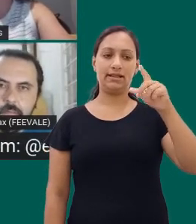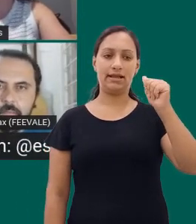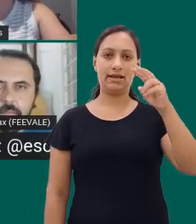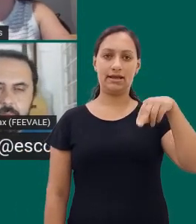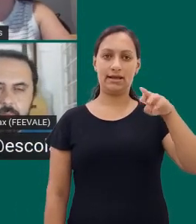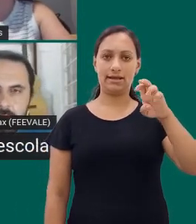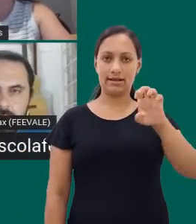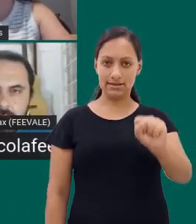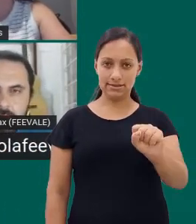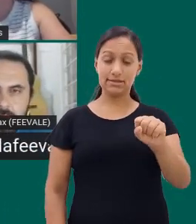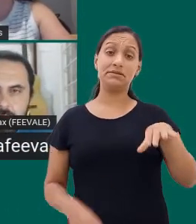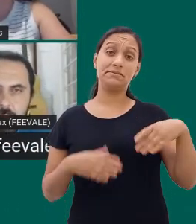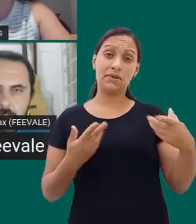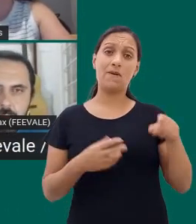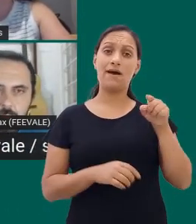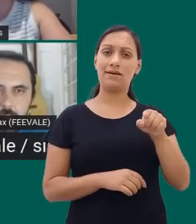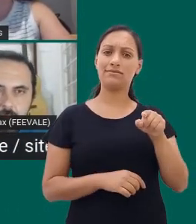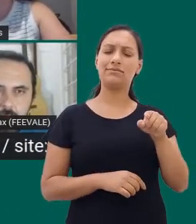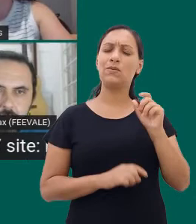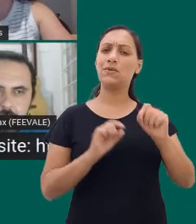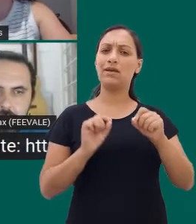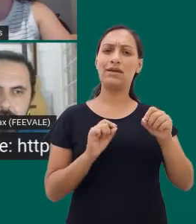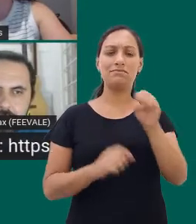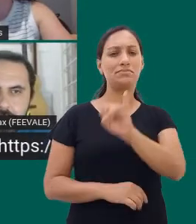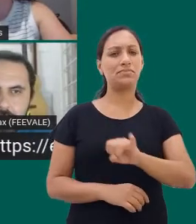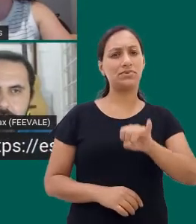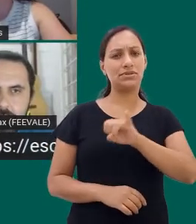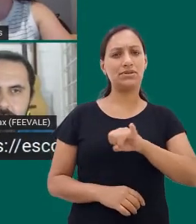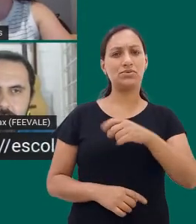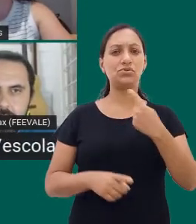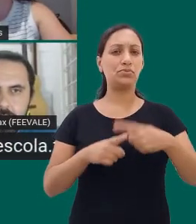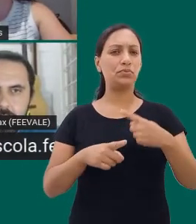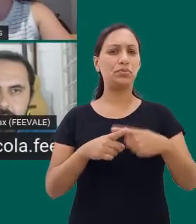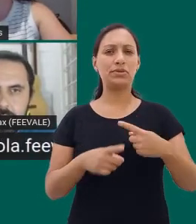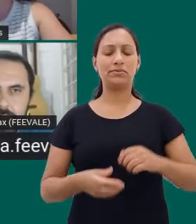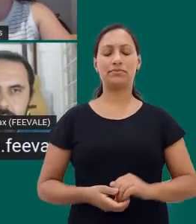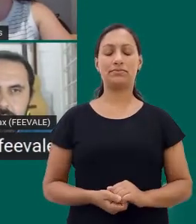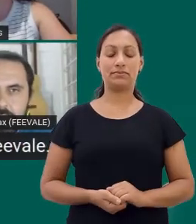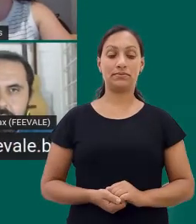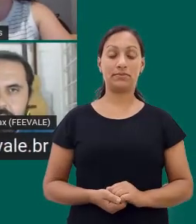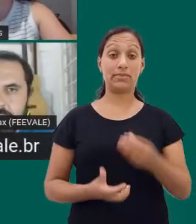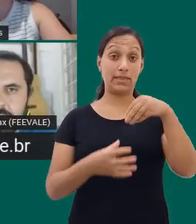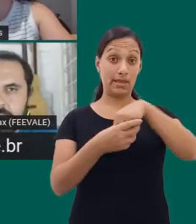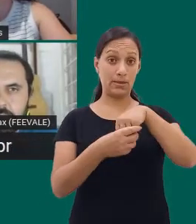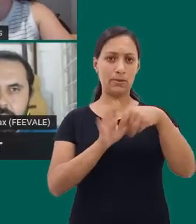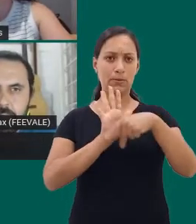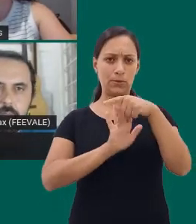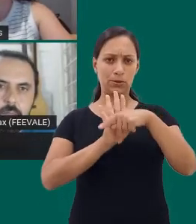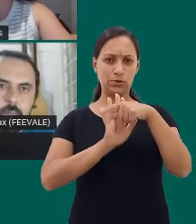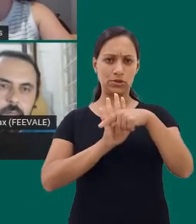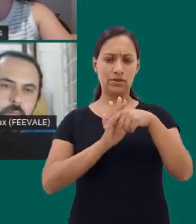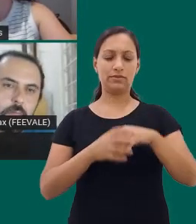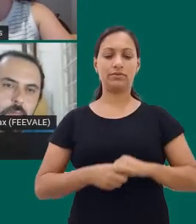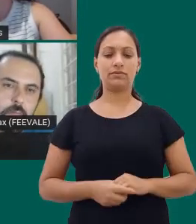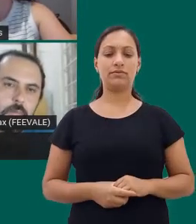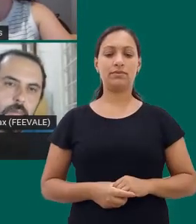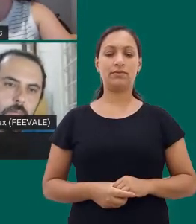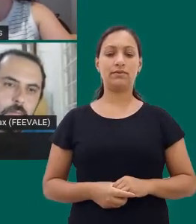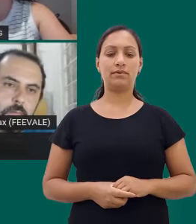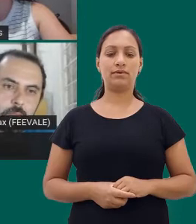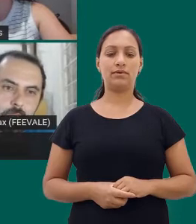essa organização aí, ela é importante porque dentro de um projeto, por exemplo, um